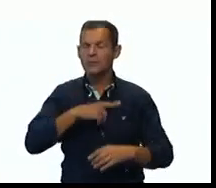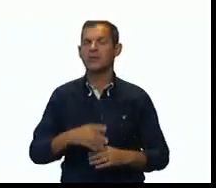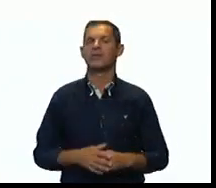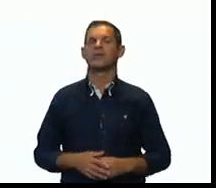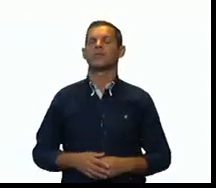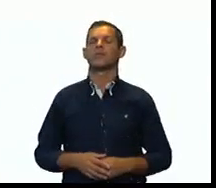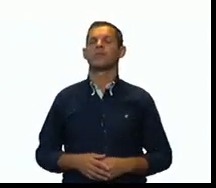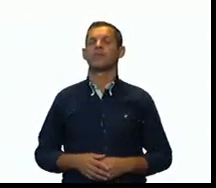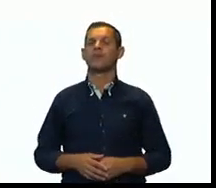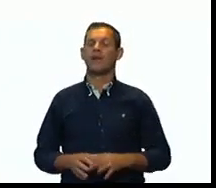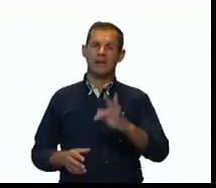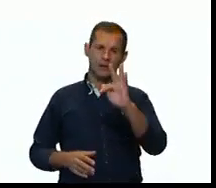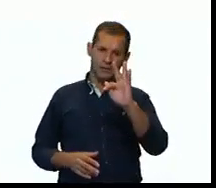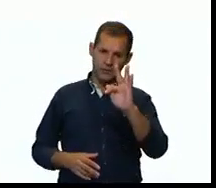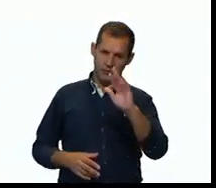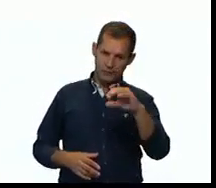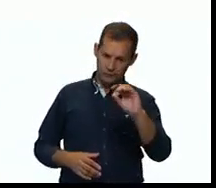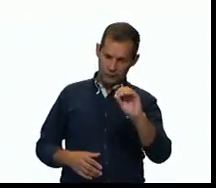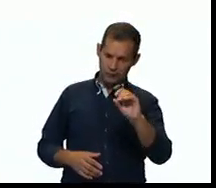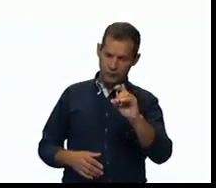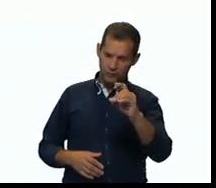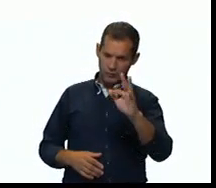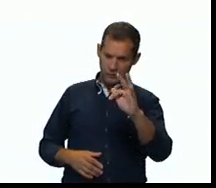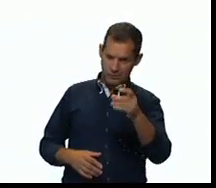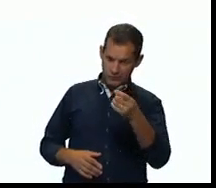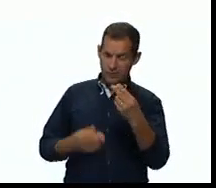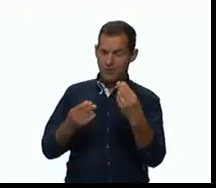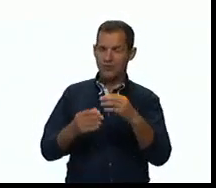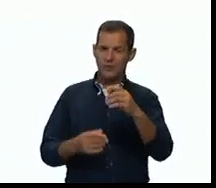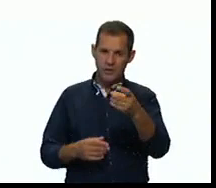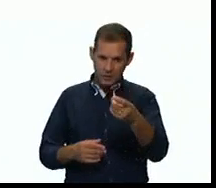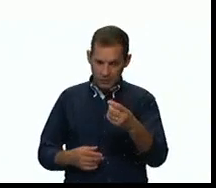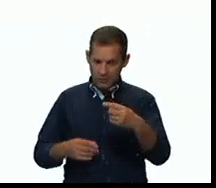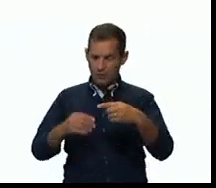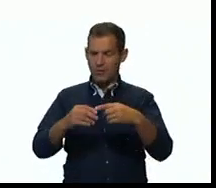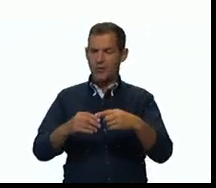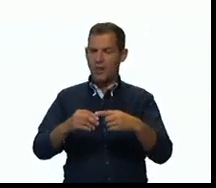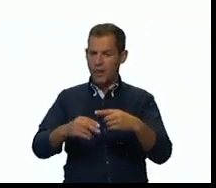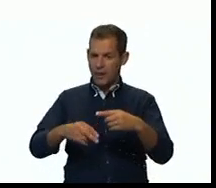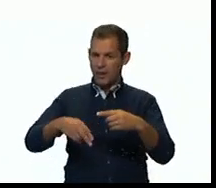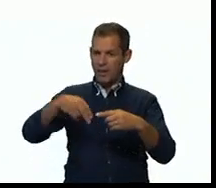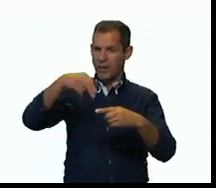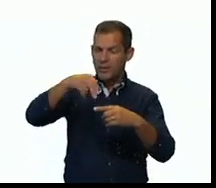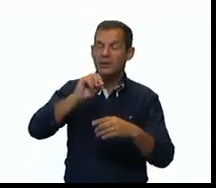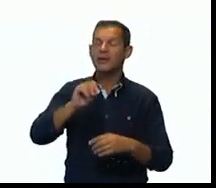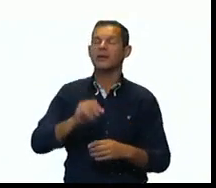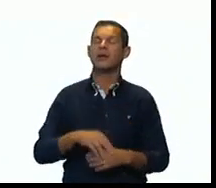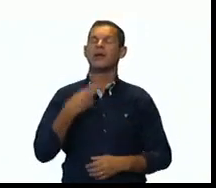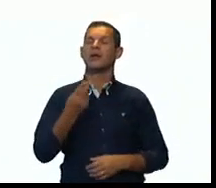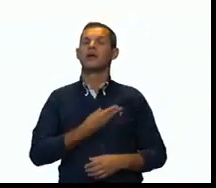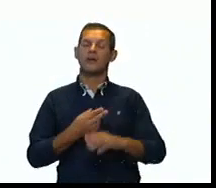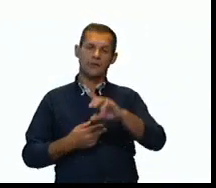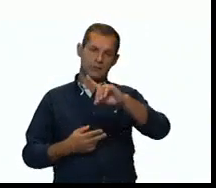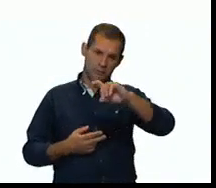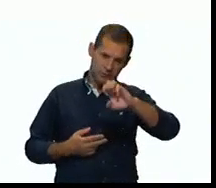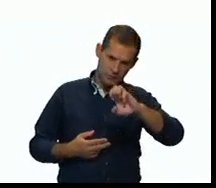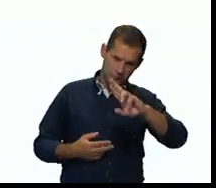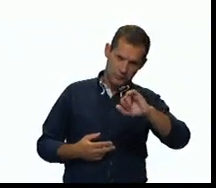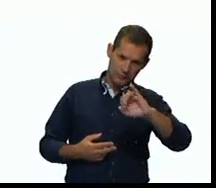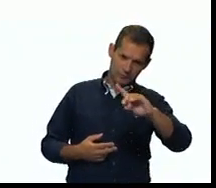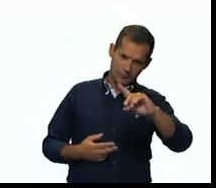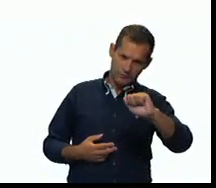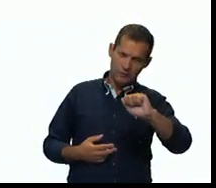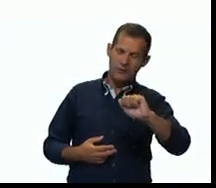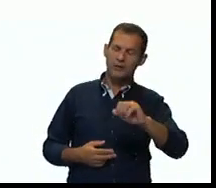temos a função f de x igual a x elevado a n, qual que é a nossa derivada